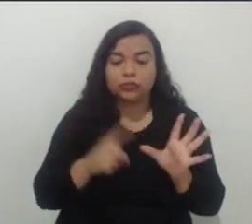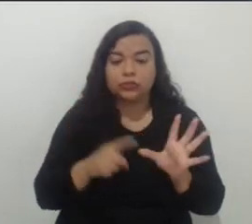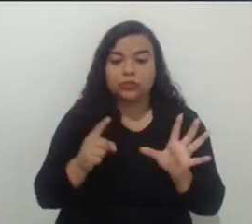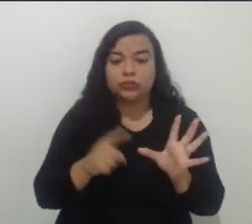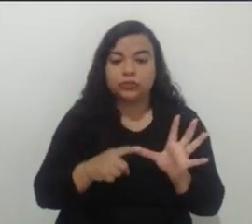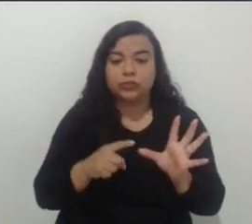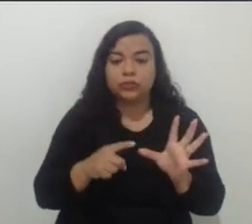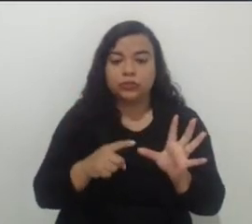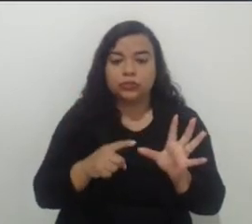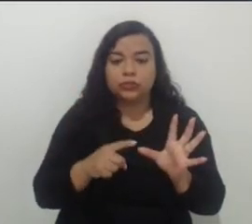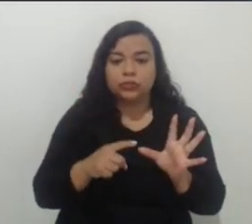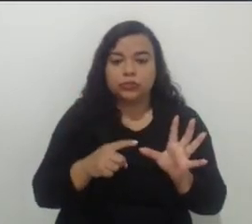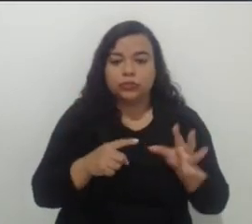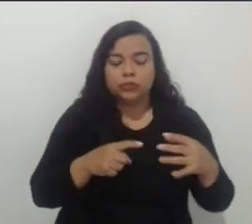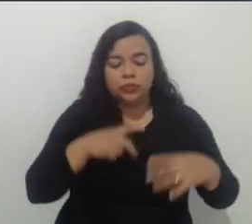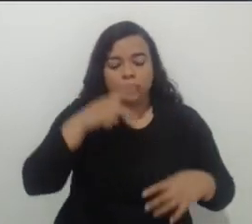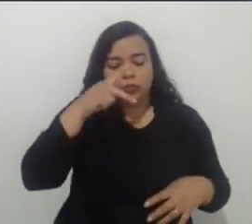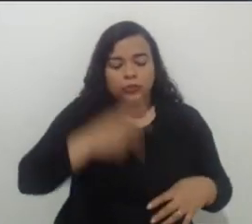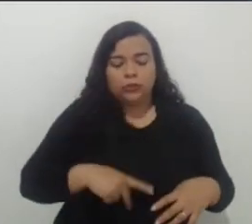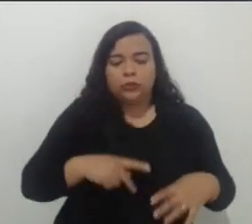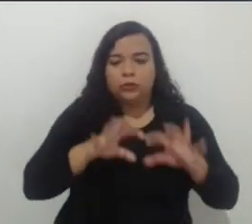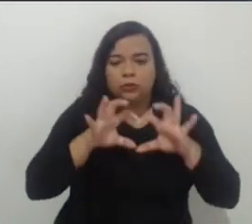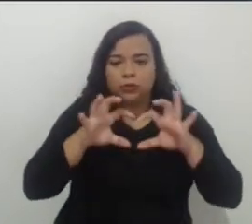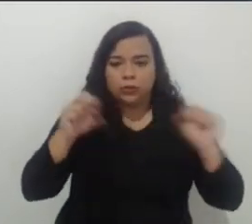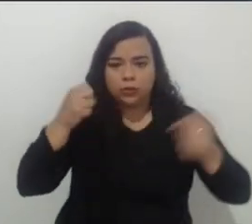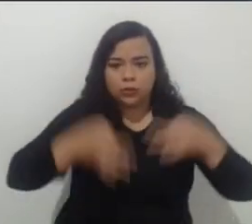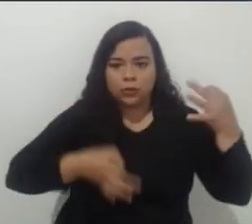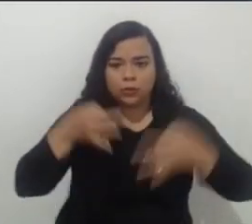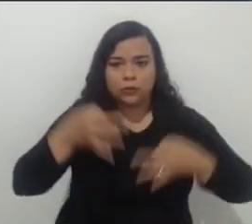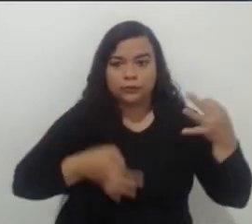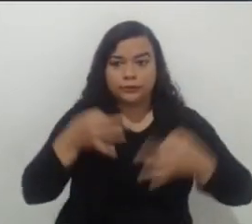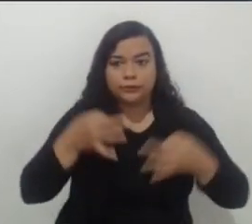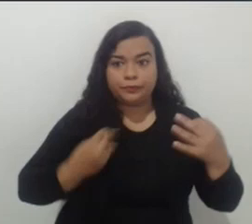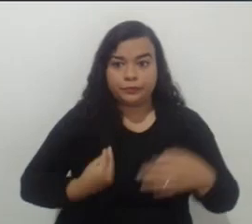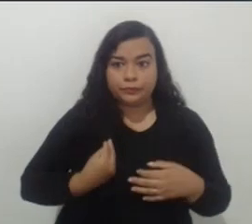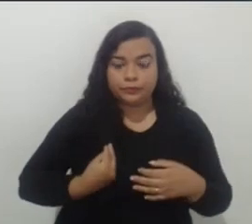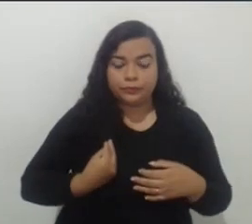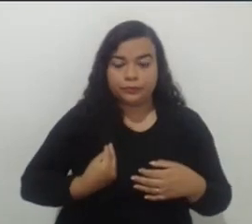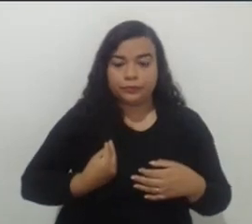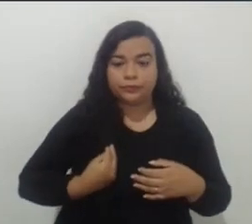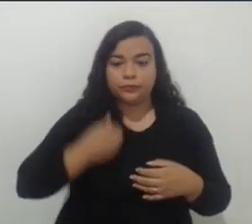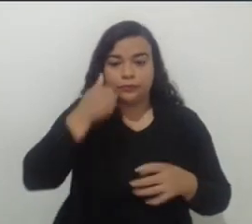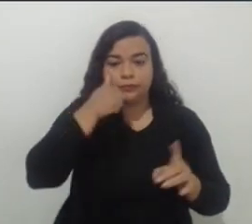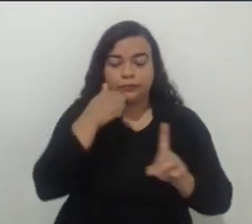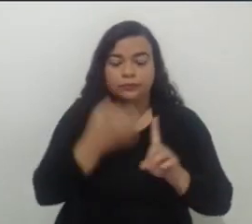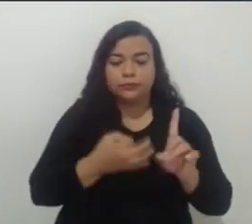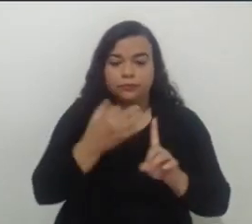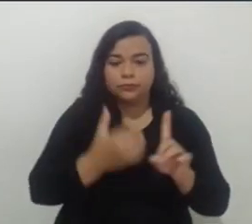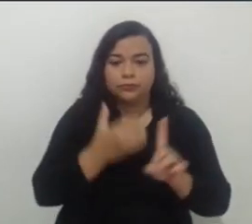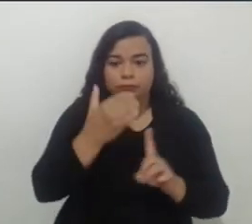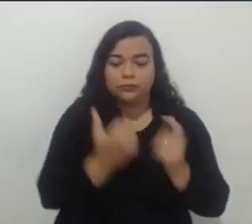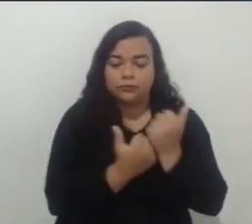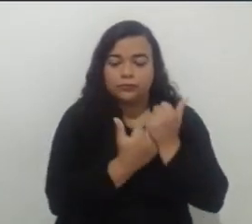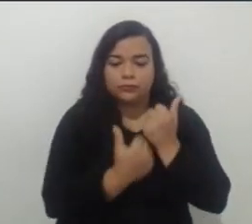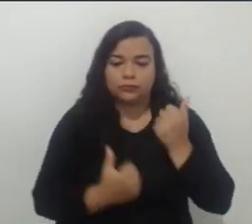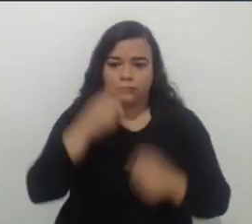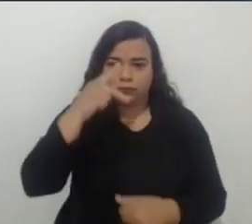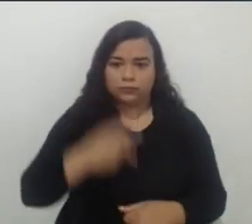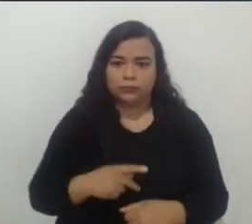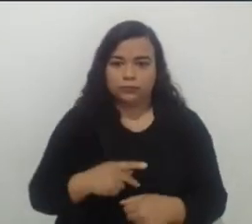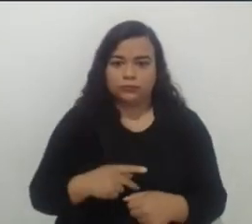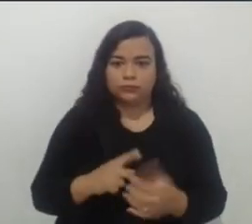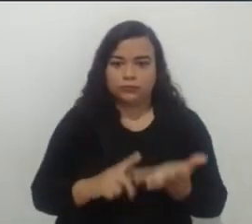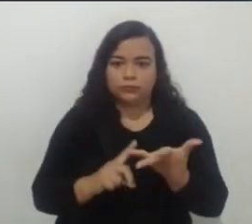impetrados o presidente do Tribunal de Justiça do Estado do Rio Grande do Norte, a juíza auxiliar da presidência com as